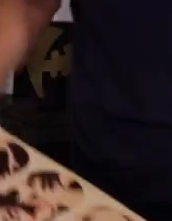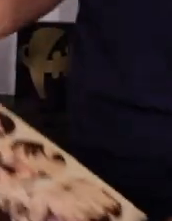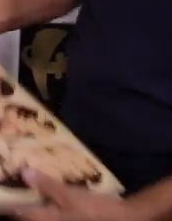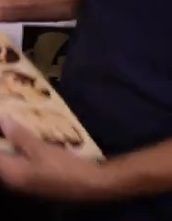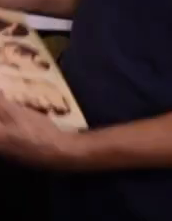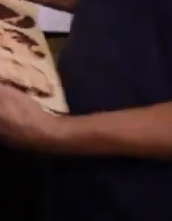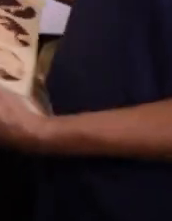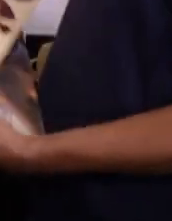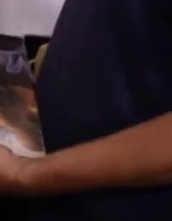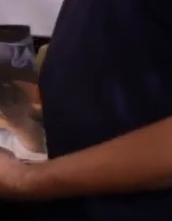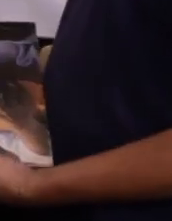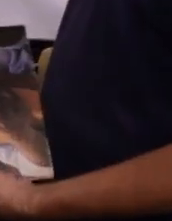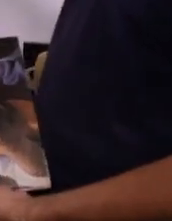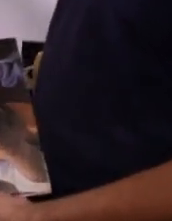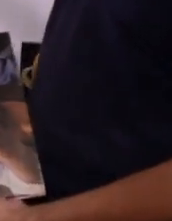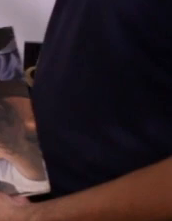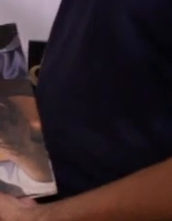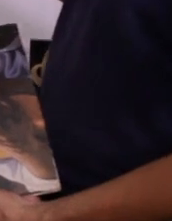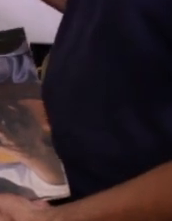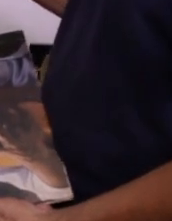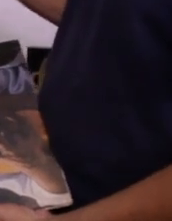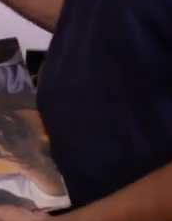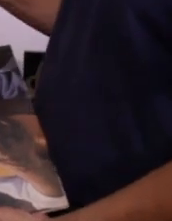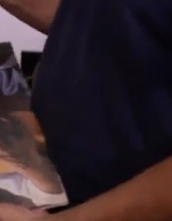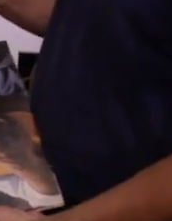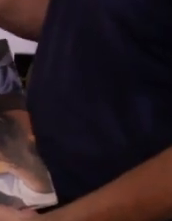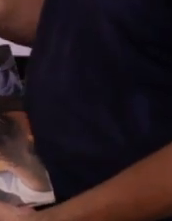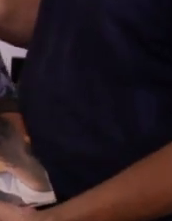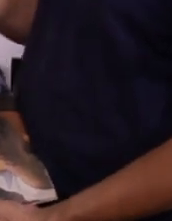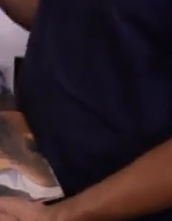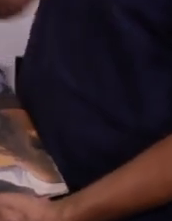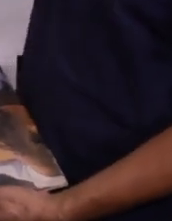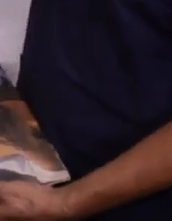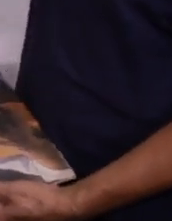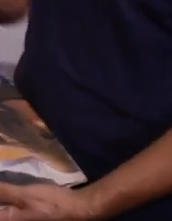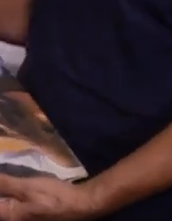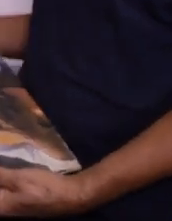discos de vinil e mostra para a filha, que está em pé à frente dele.